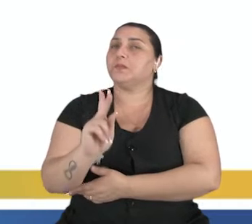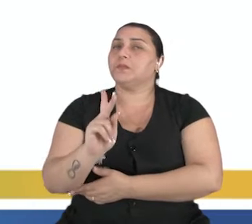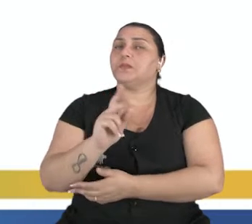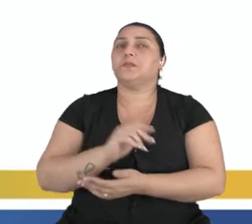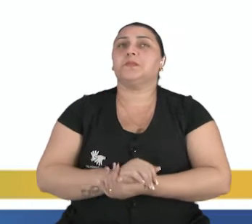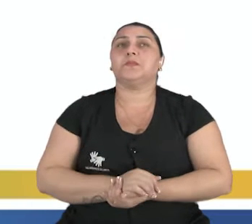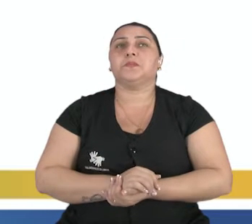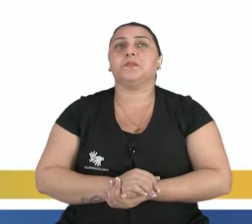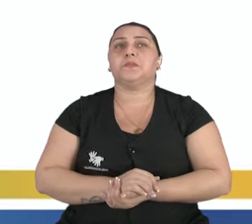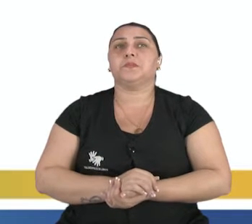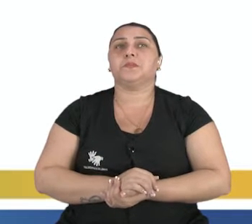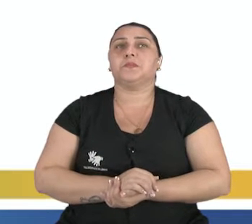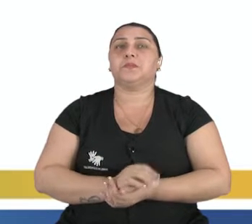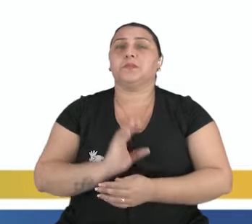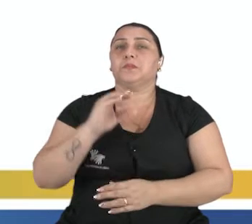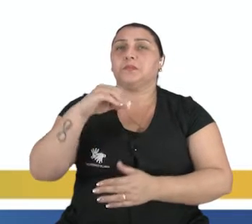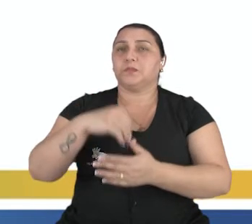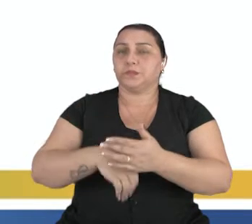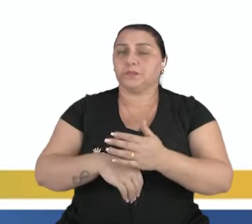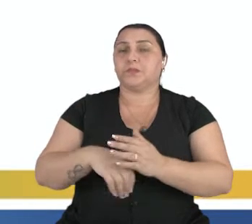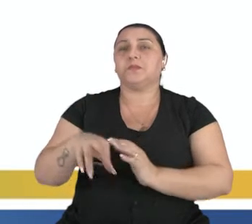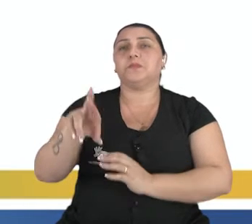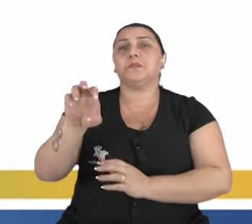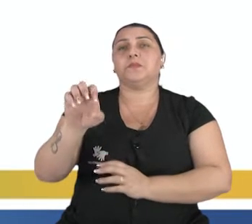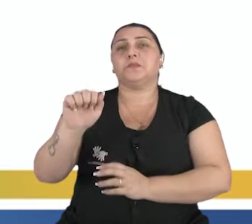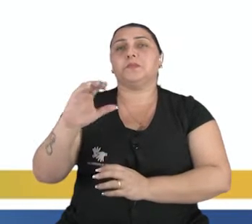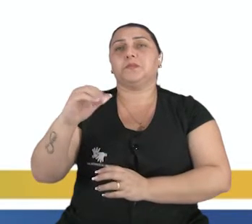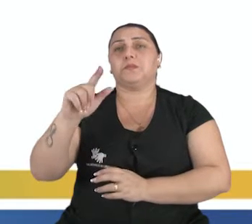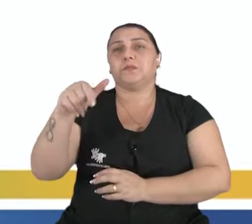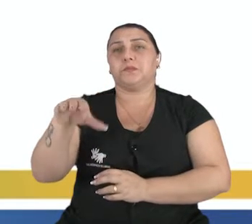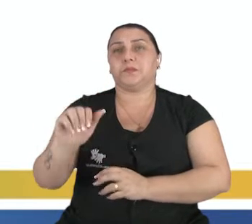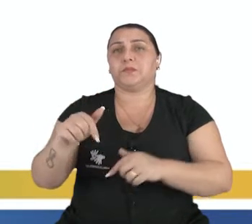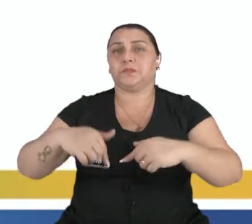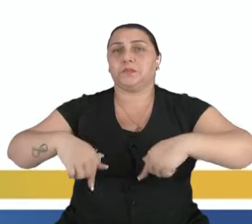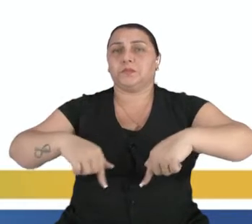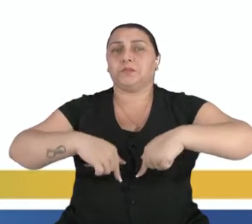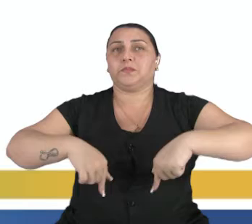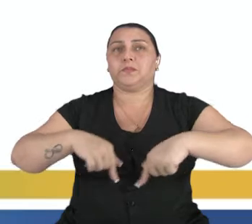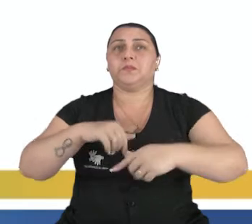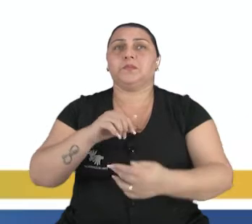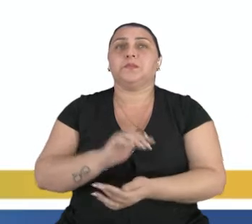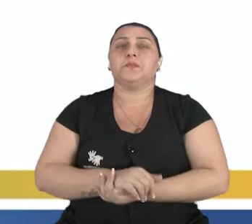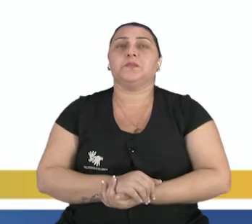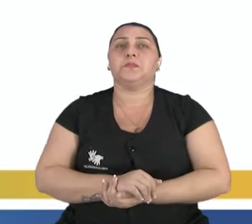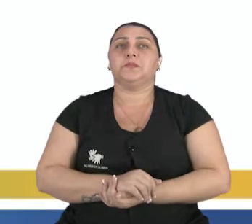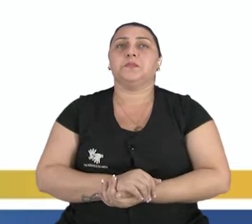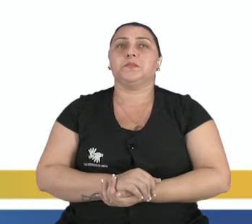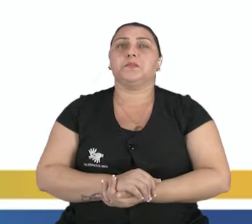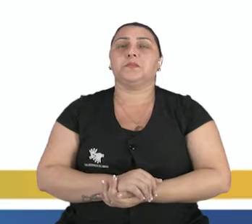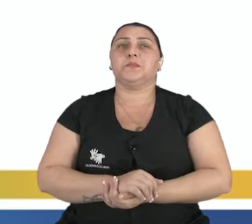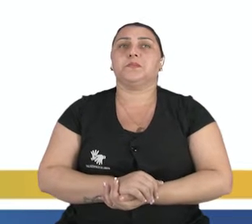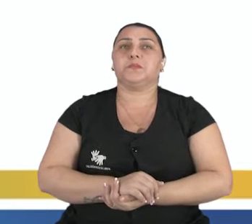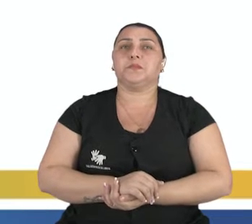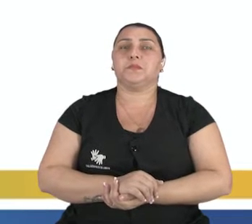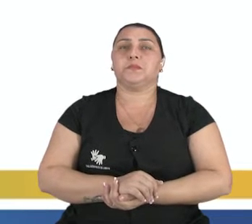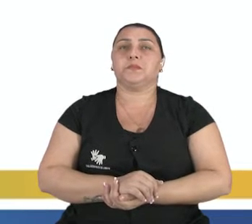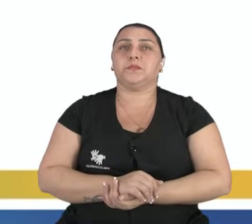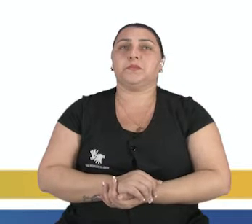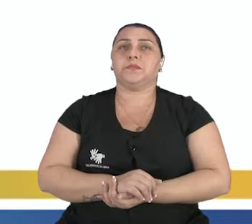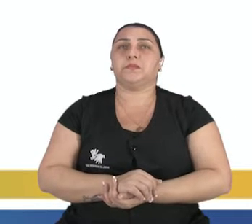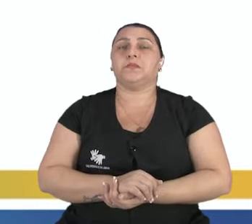ok? Então, dentro de uma reação química, está aqui os reagentes, ou seja, esses reagentes eles